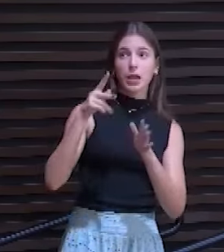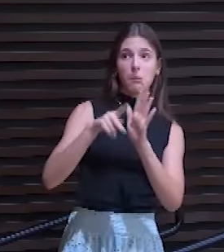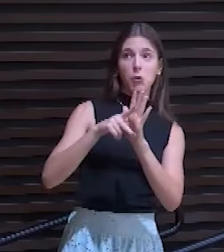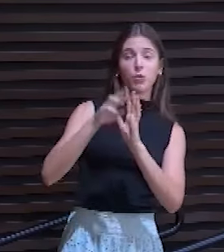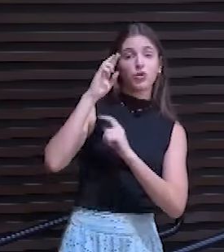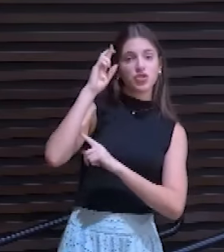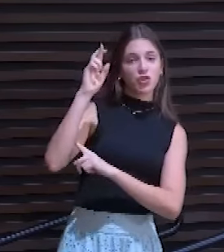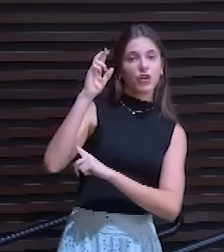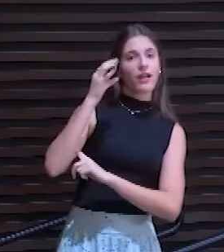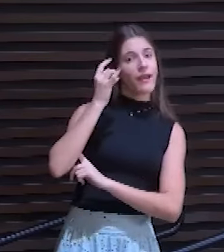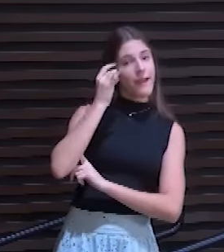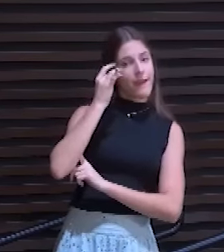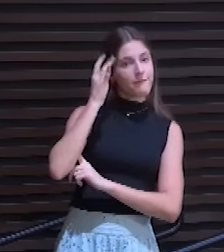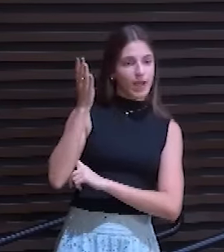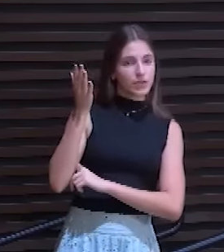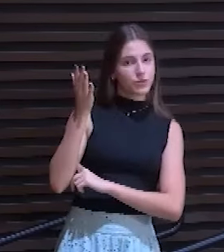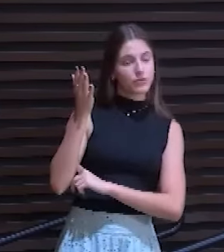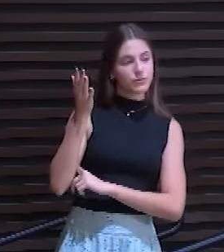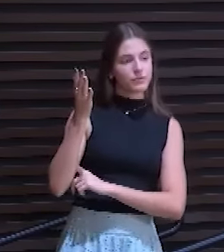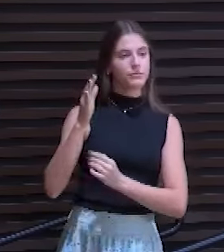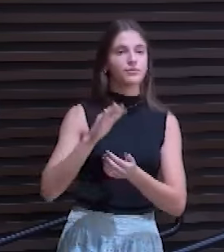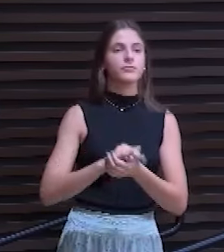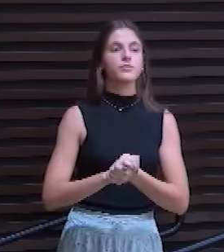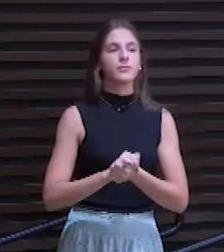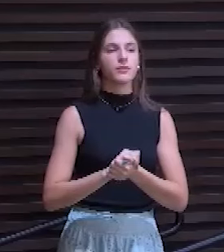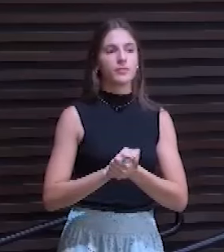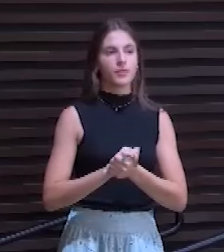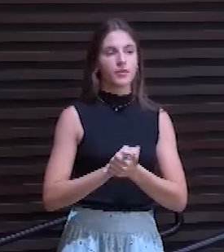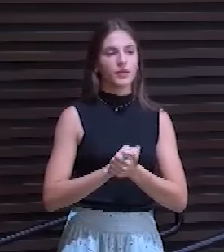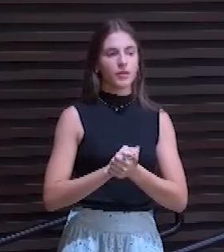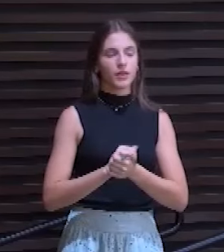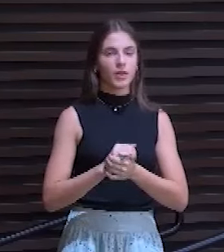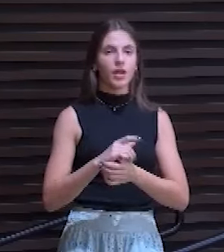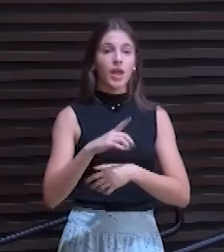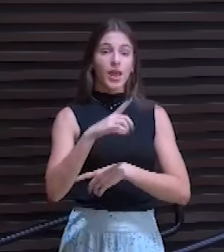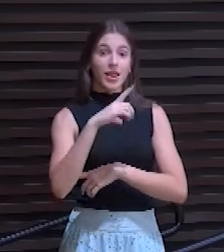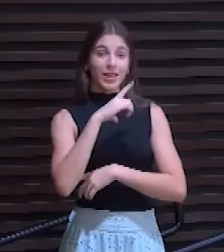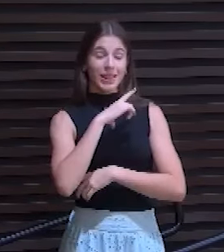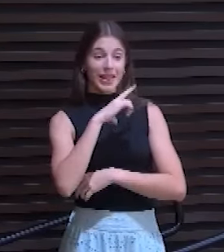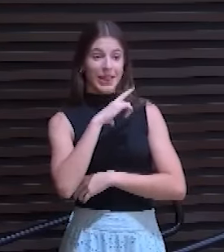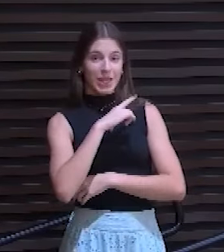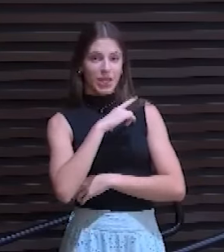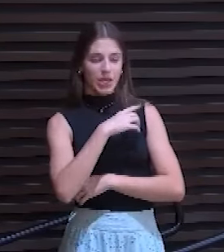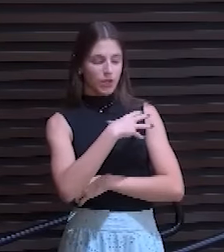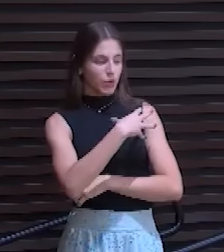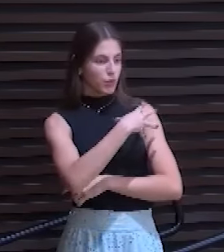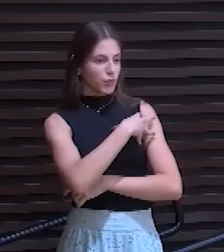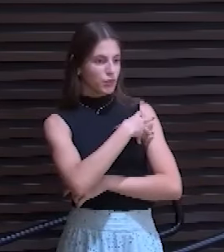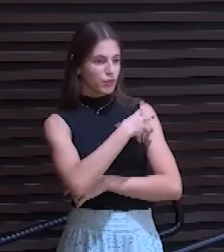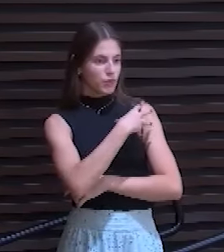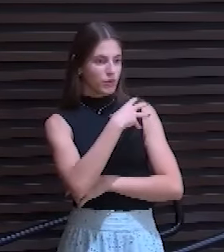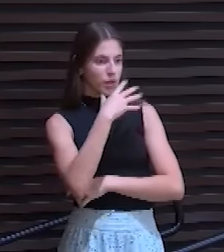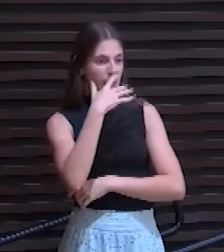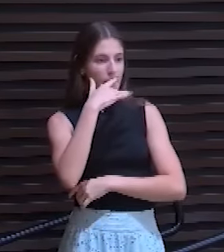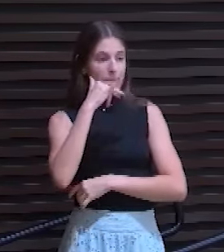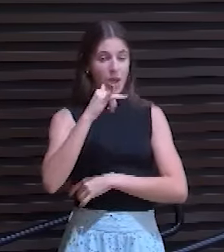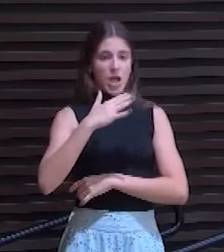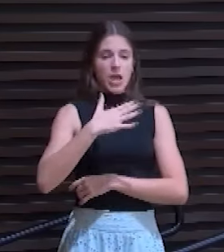A primeira questão aqui é a seguinte: a paternidade como posse, ela costuma ser muitas